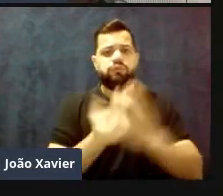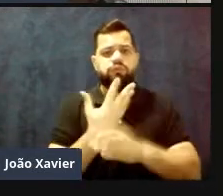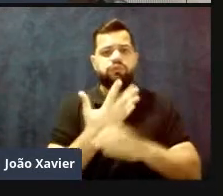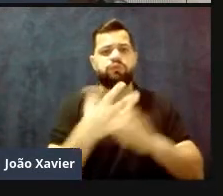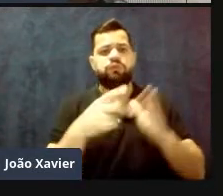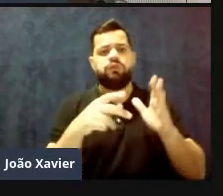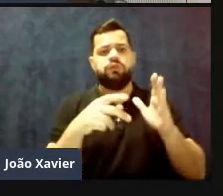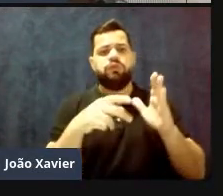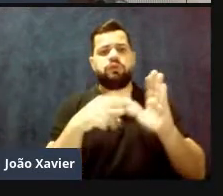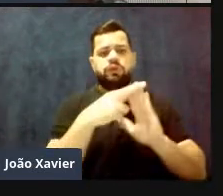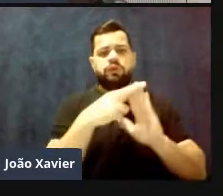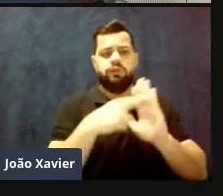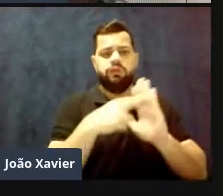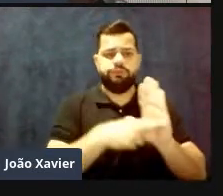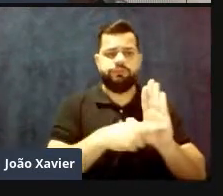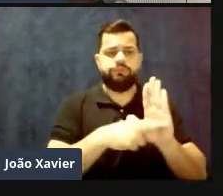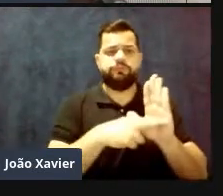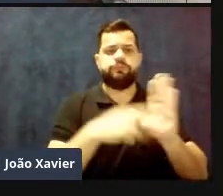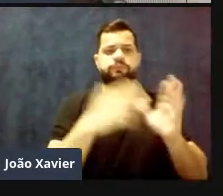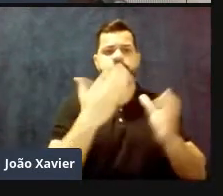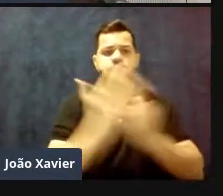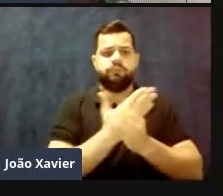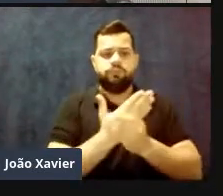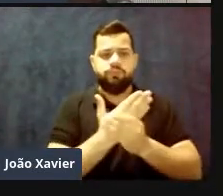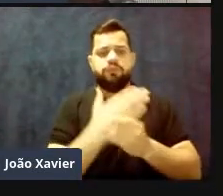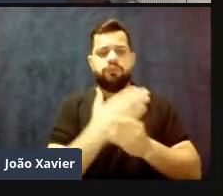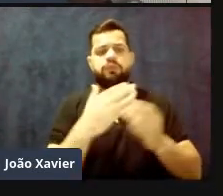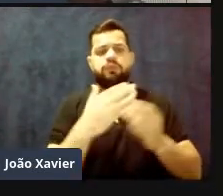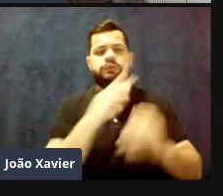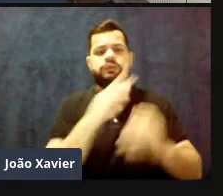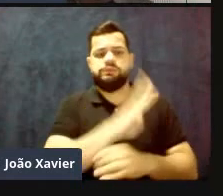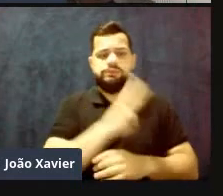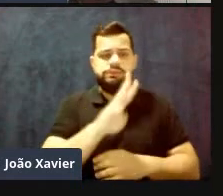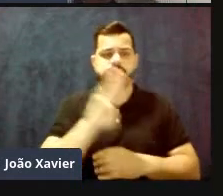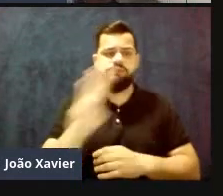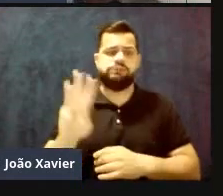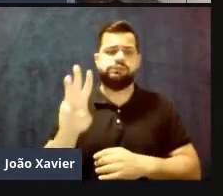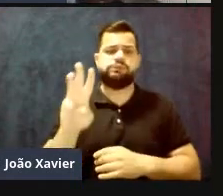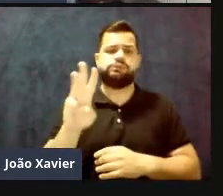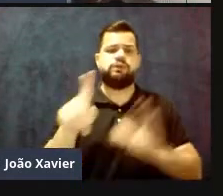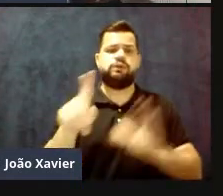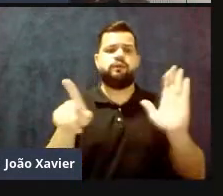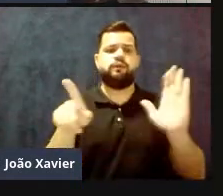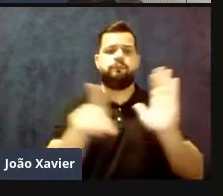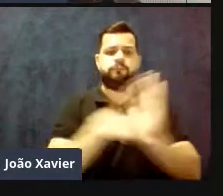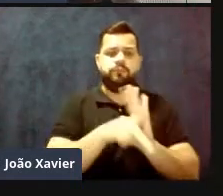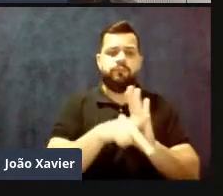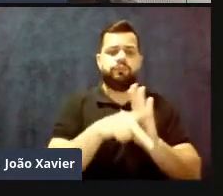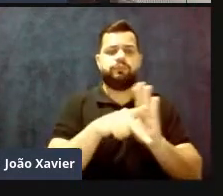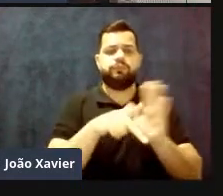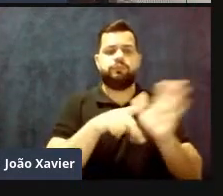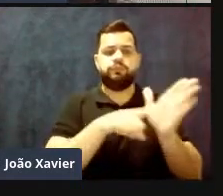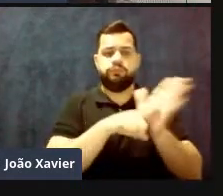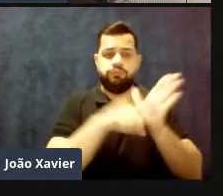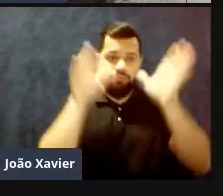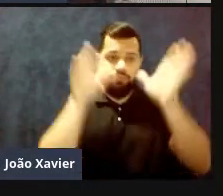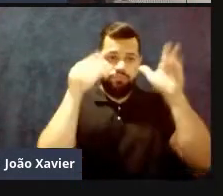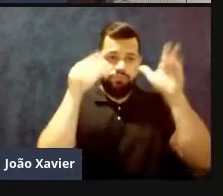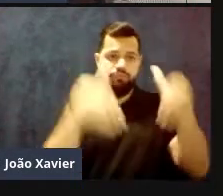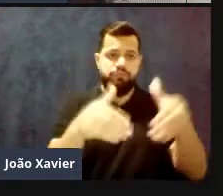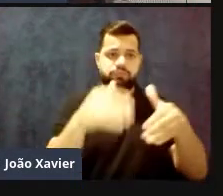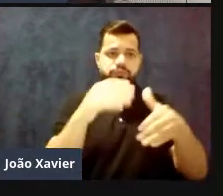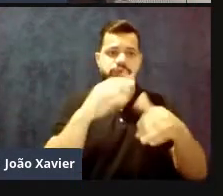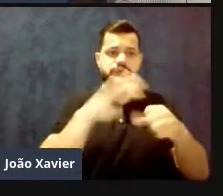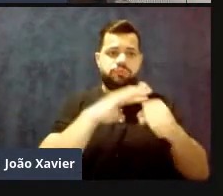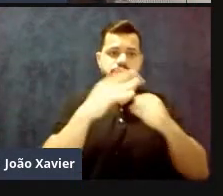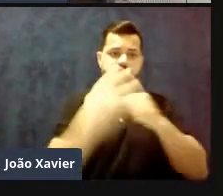protocolos, pastas, abas, sites específicos para se estudar Covid-19. A gente sabe, isso